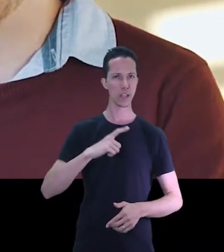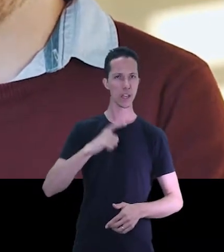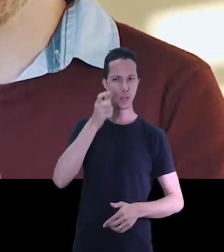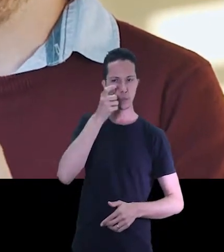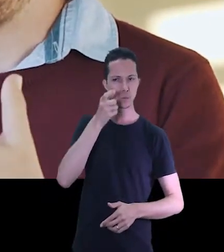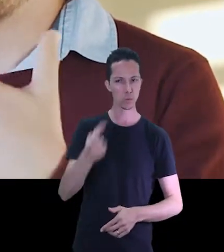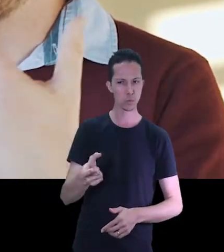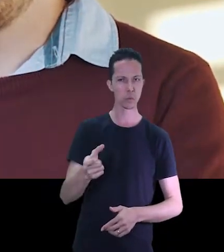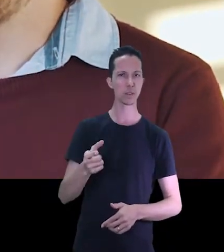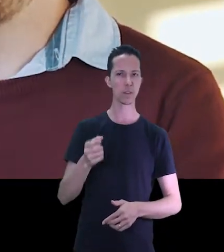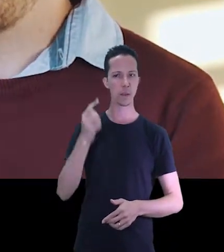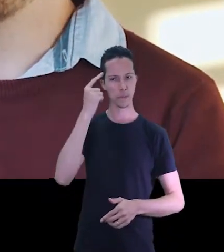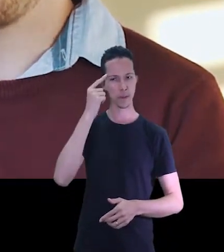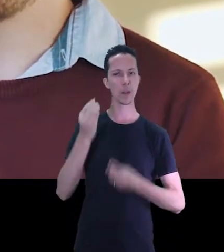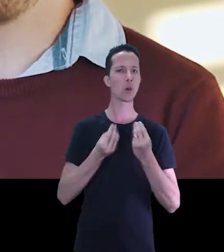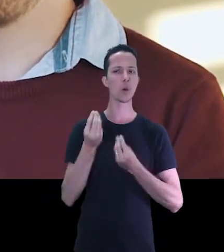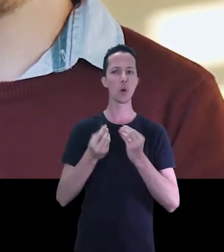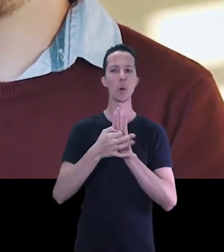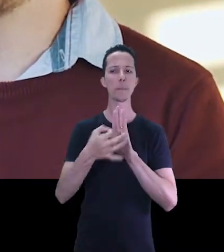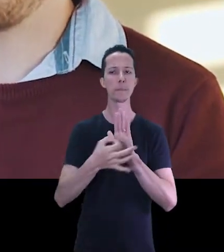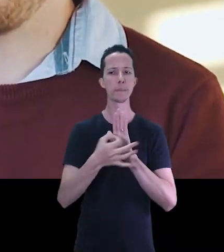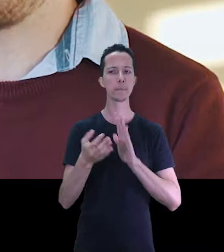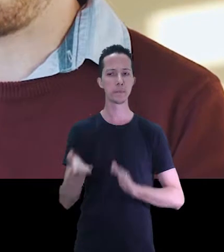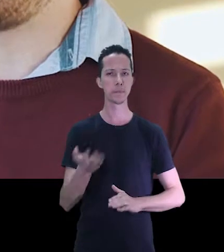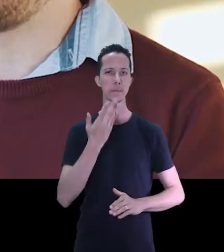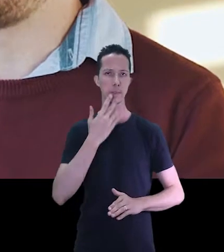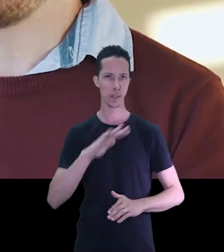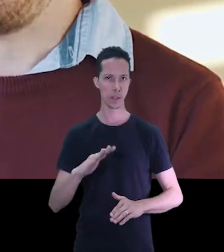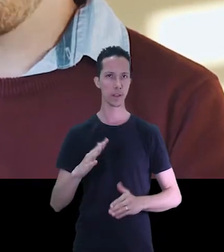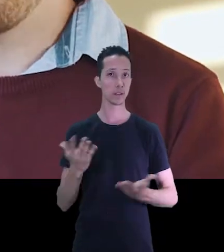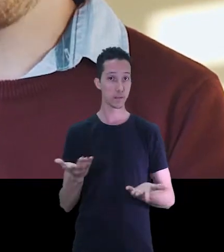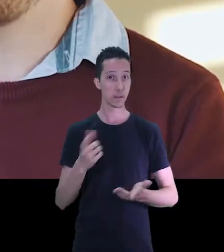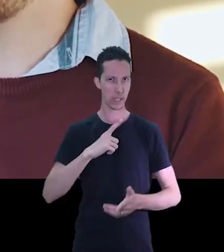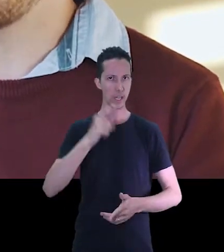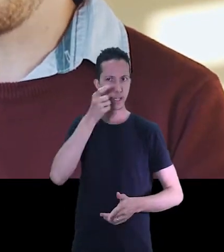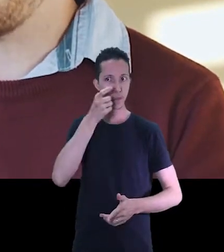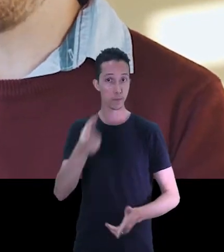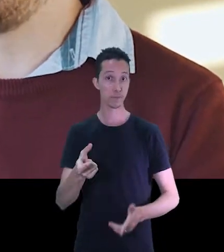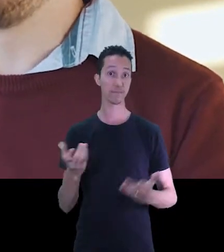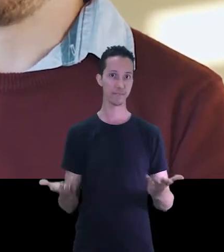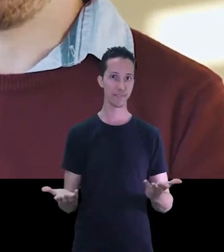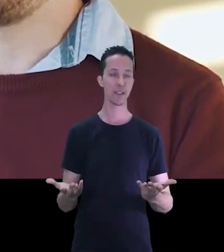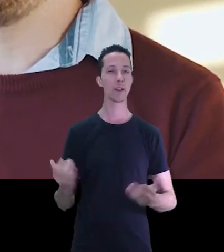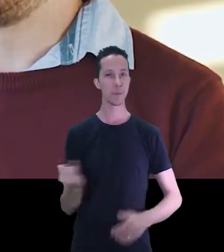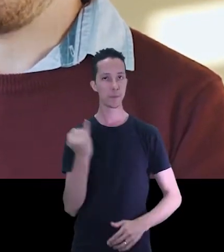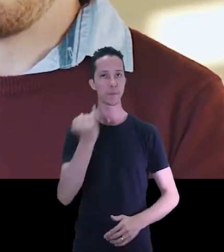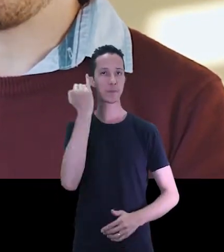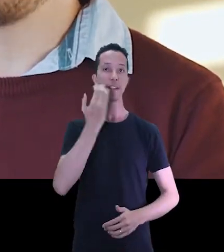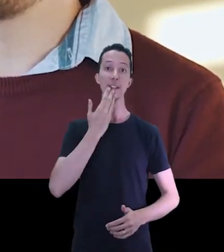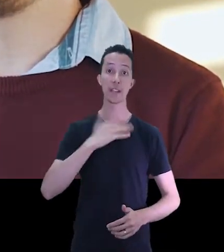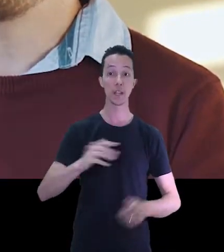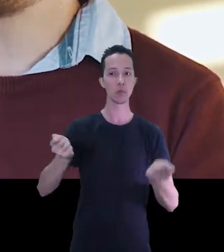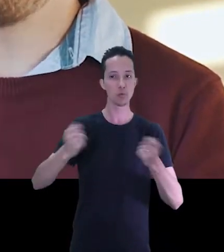ouvida? Será que a visão, o olhar dela sobre como deve ser aquele espaço é ouvido, é considerado? Né? Então,